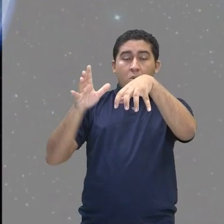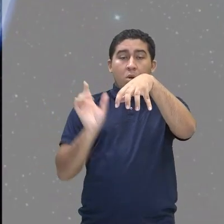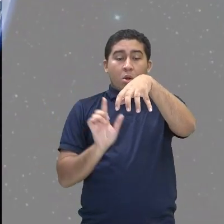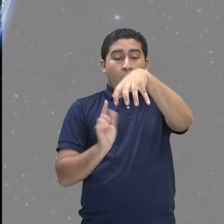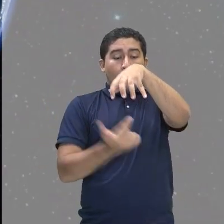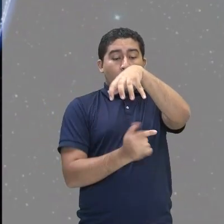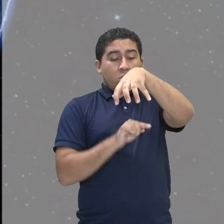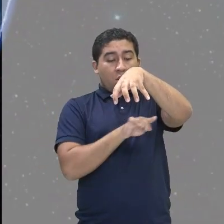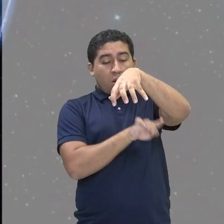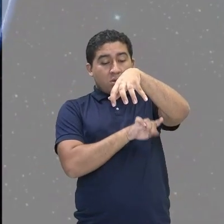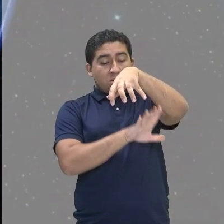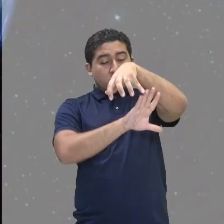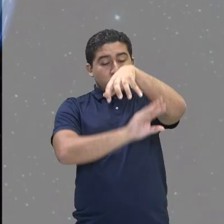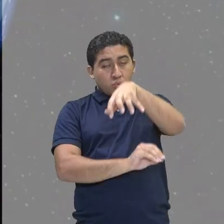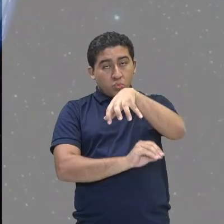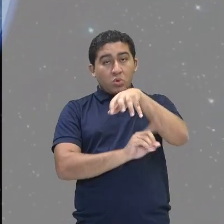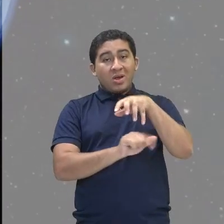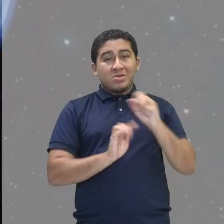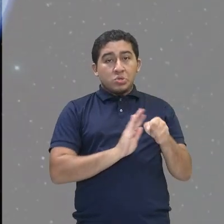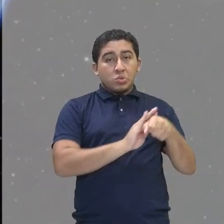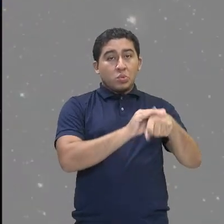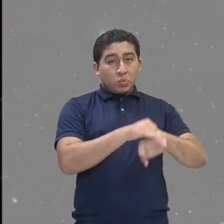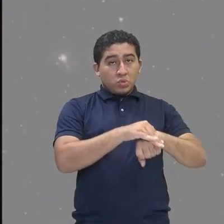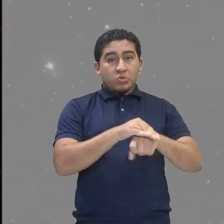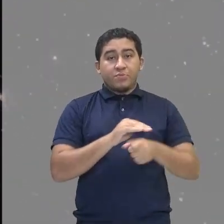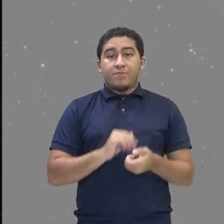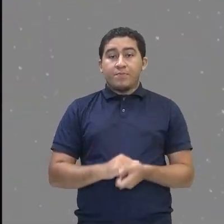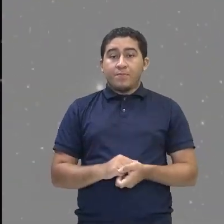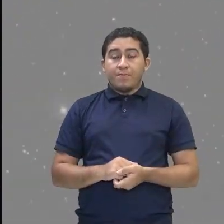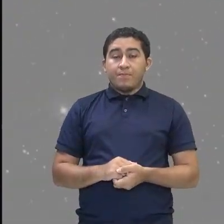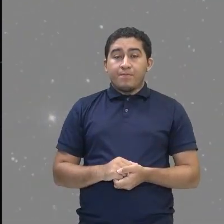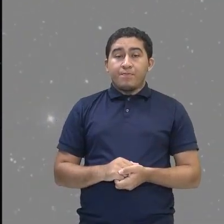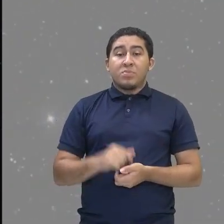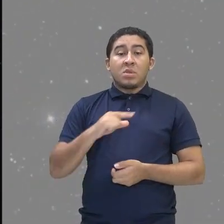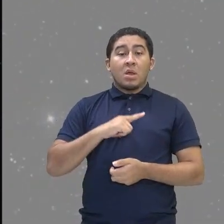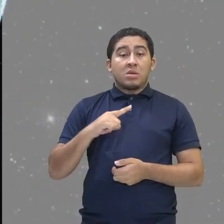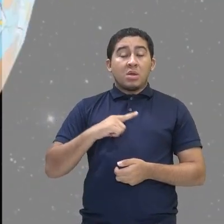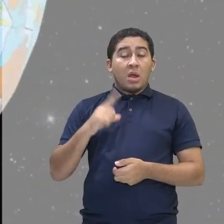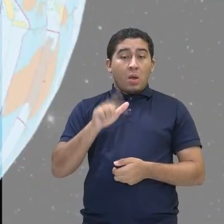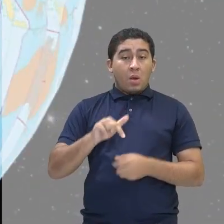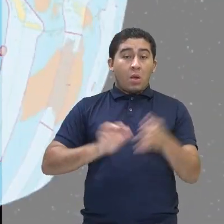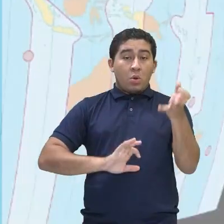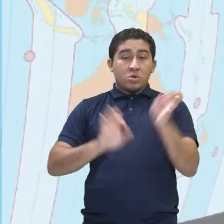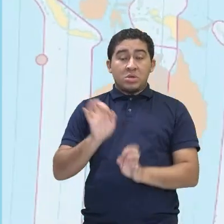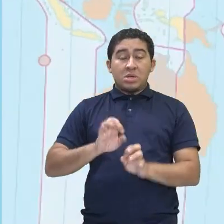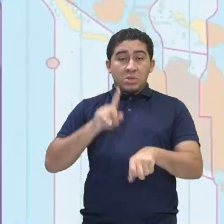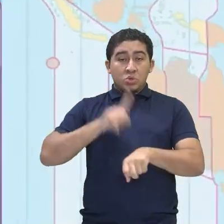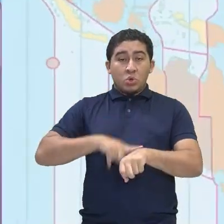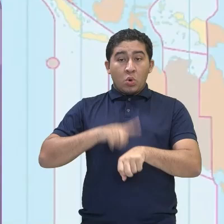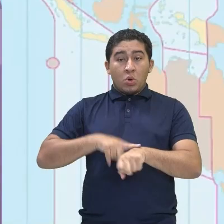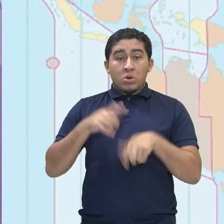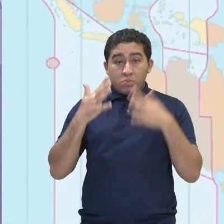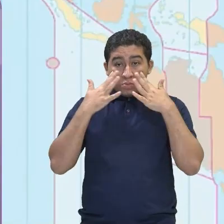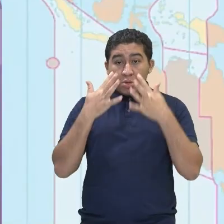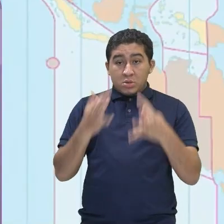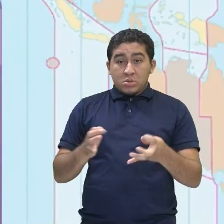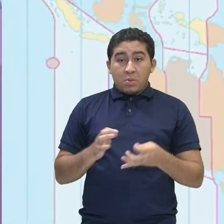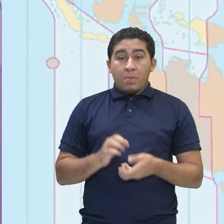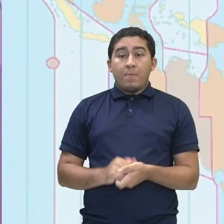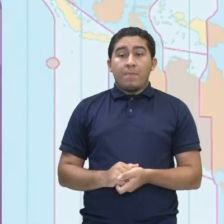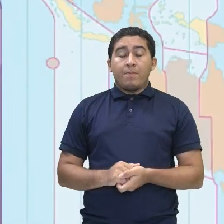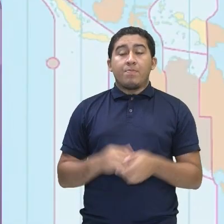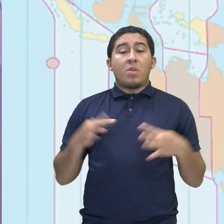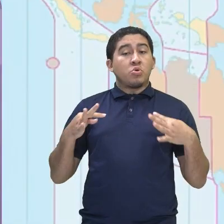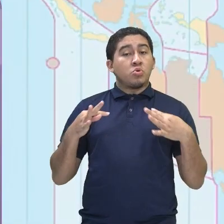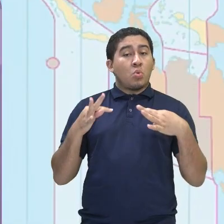parte que a gente costuma chamar. E aí nós temos, olha, o fuso horário. Observem, aí, olha, nós temos todos